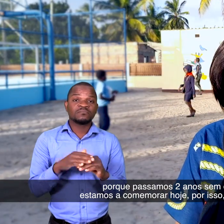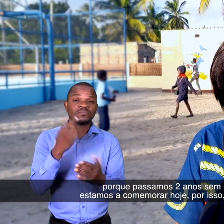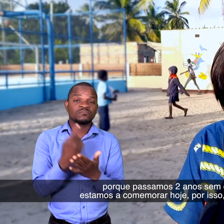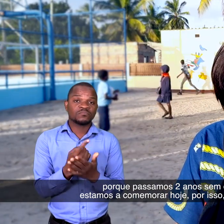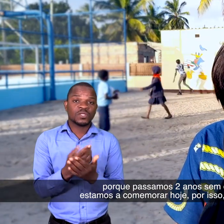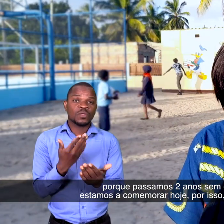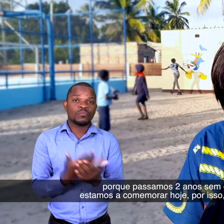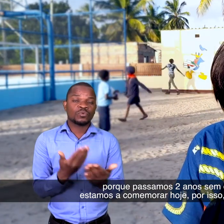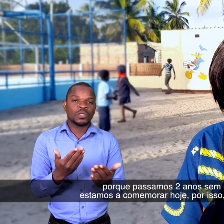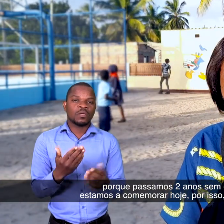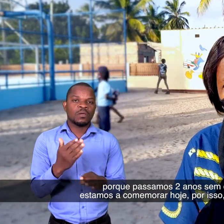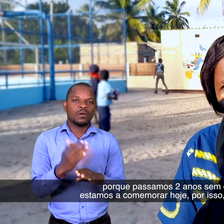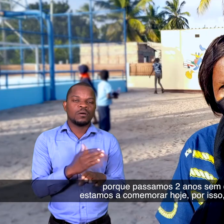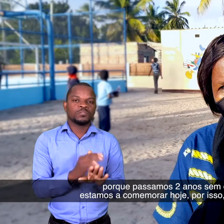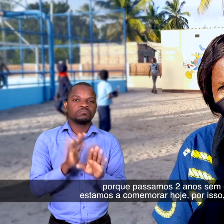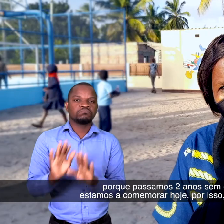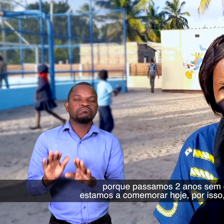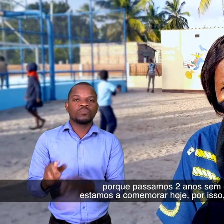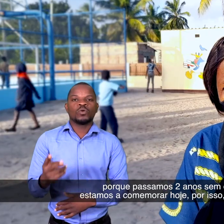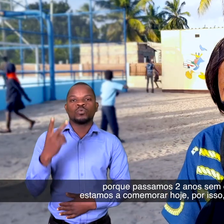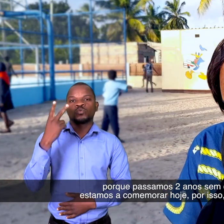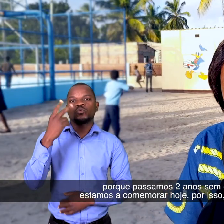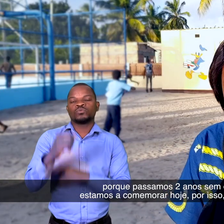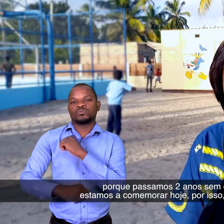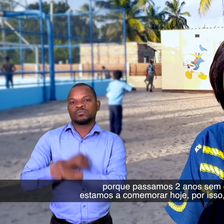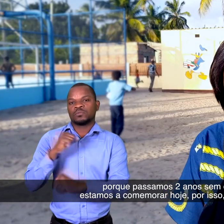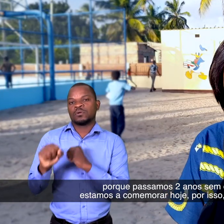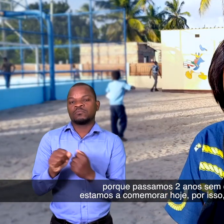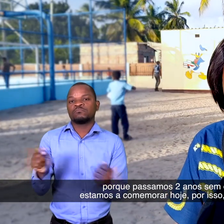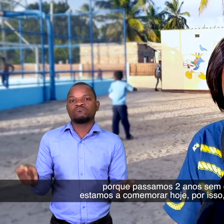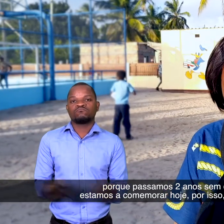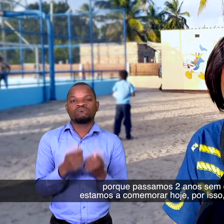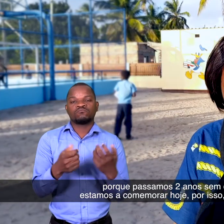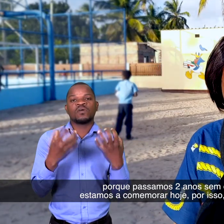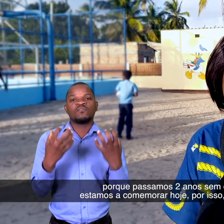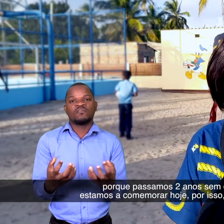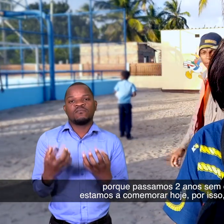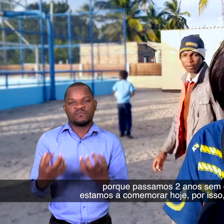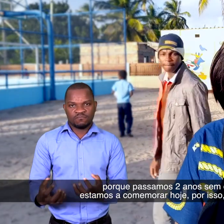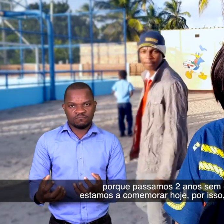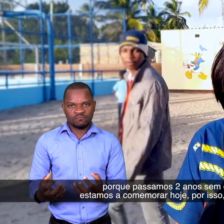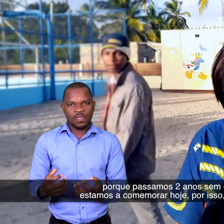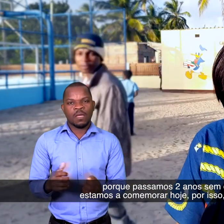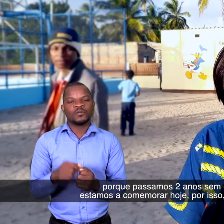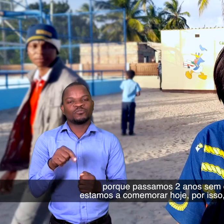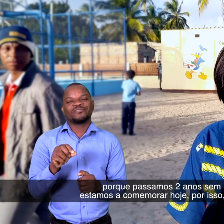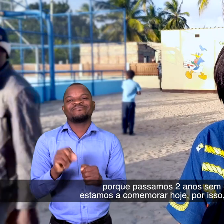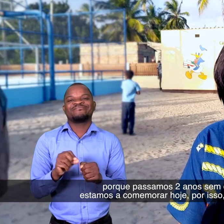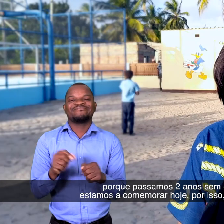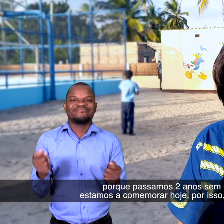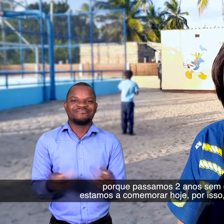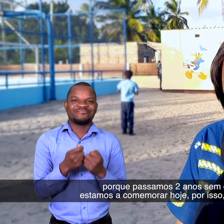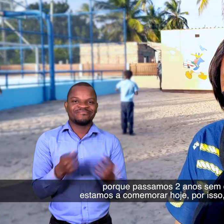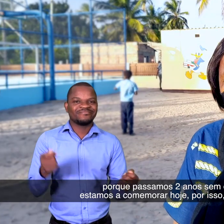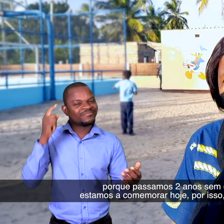porque passamos dois anos sem comemorarmos como estamos a comemorar hoje. E por